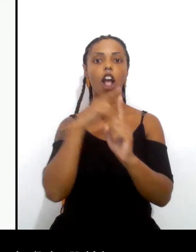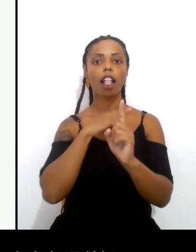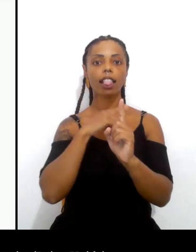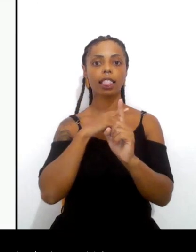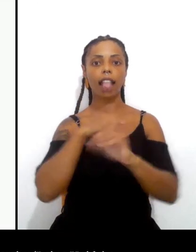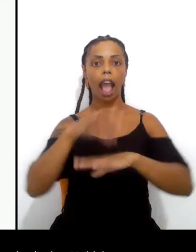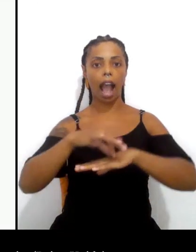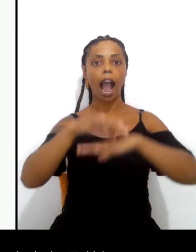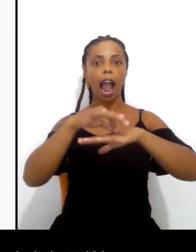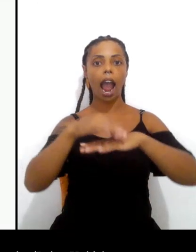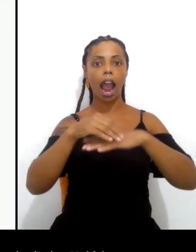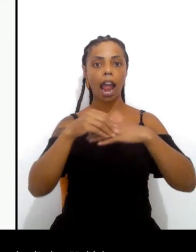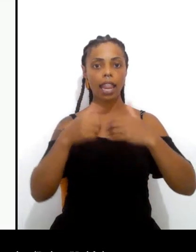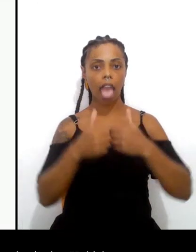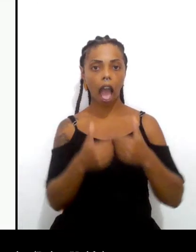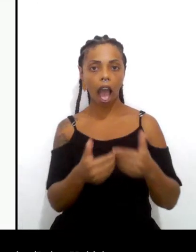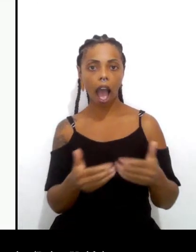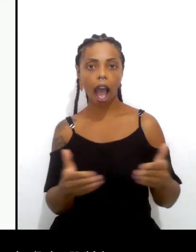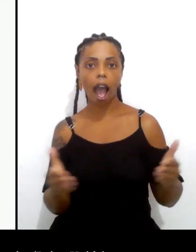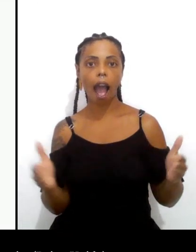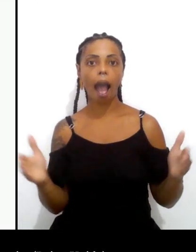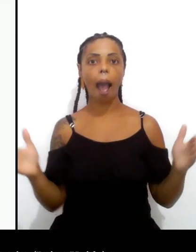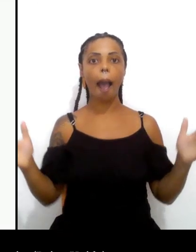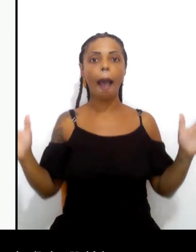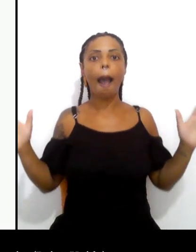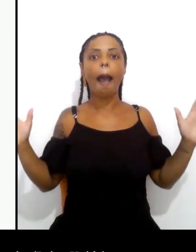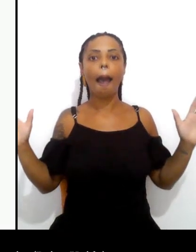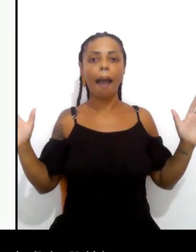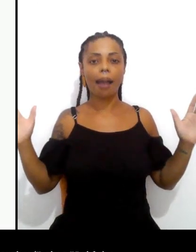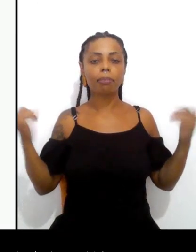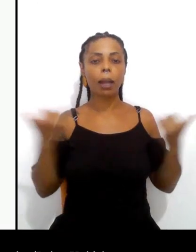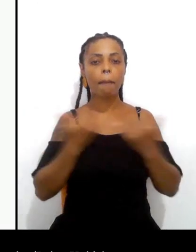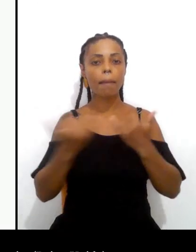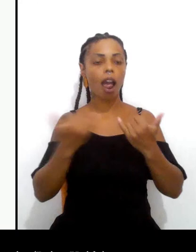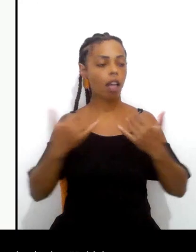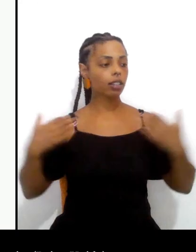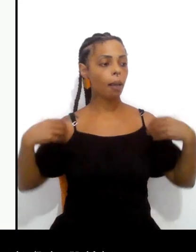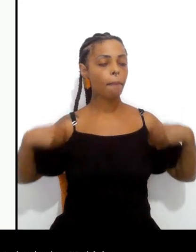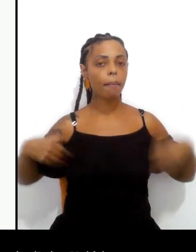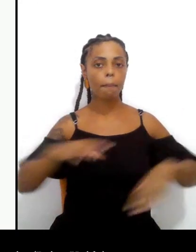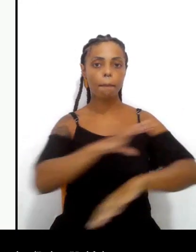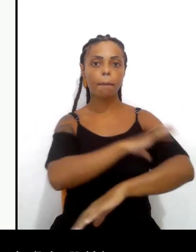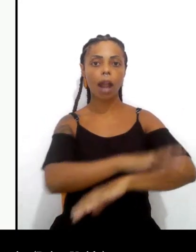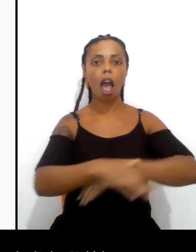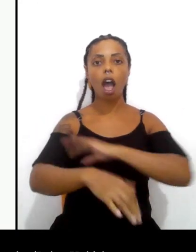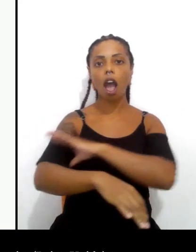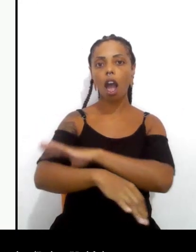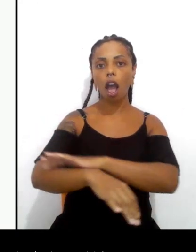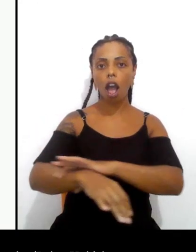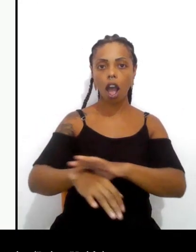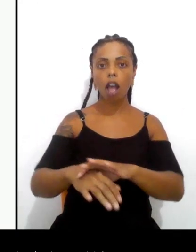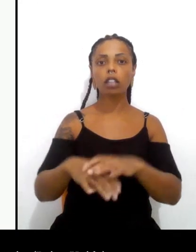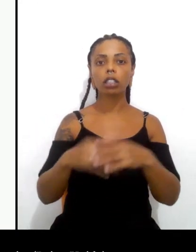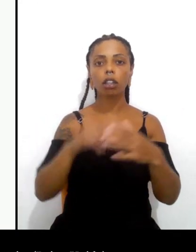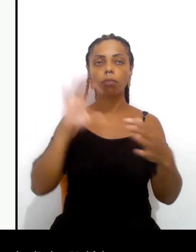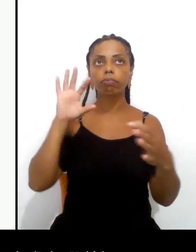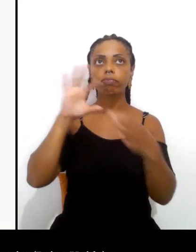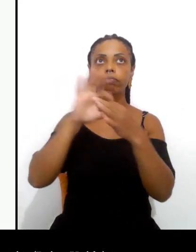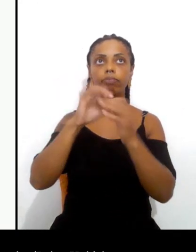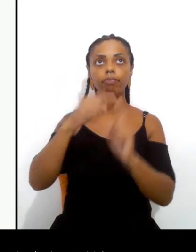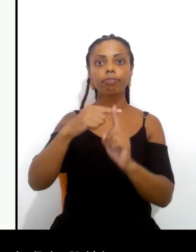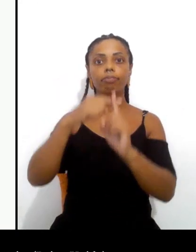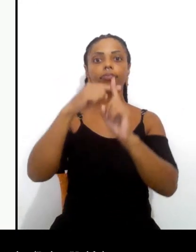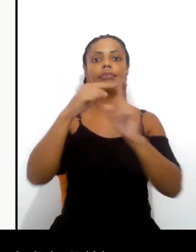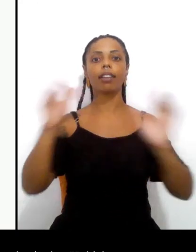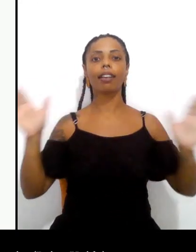braços a carne evocando essa figura dos braços abertos no crucifixo E você tem